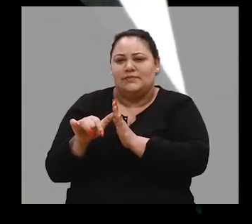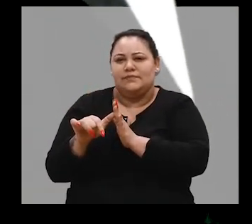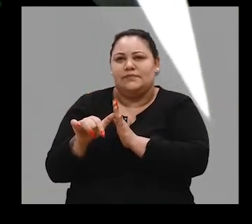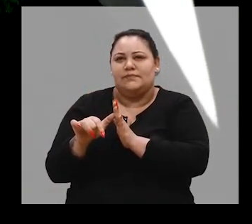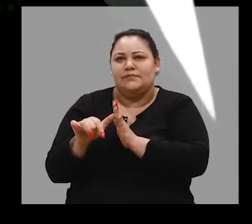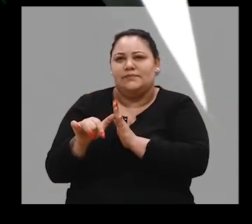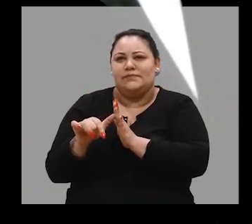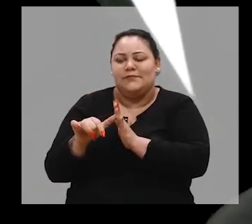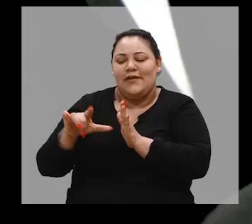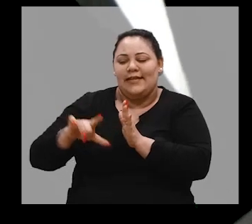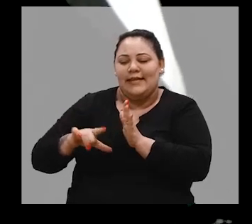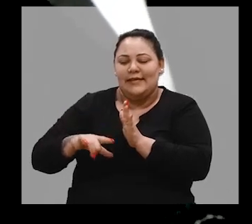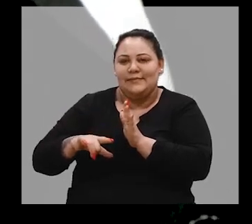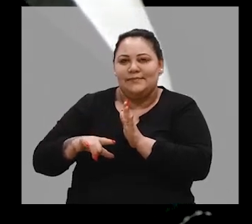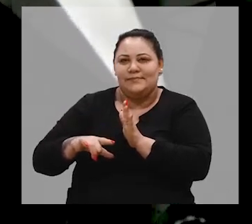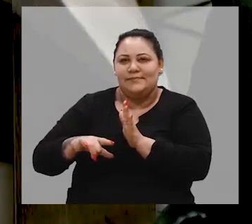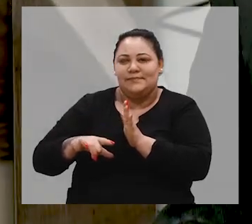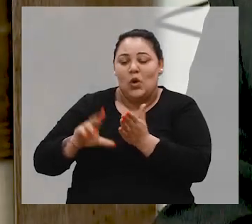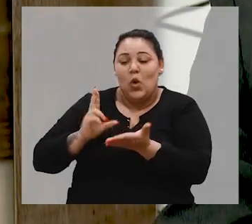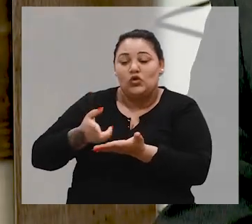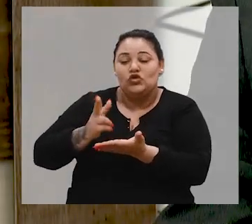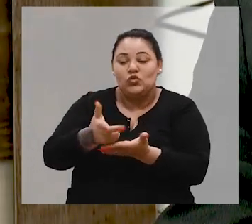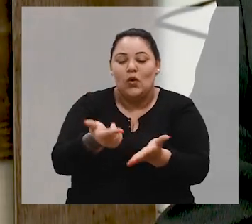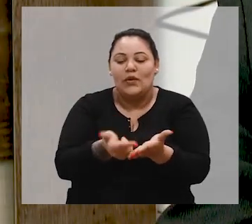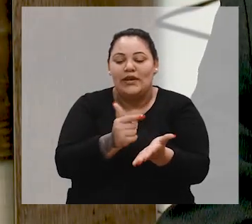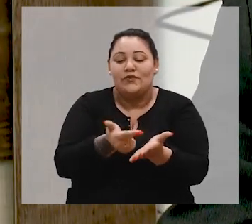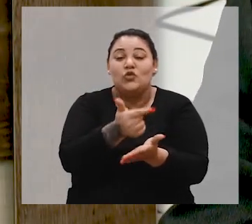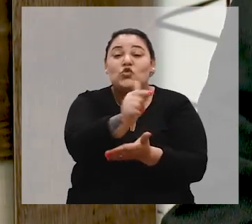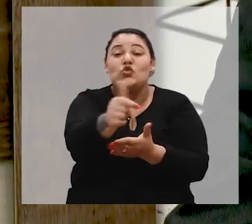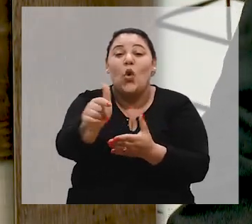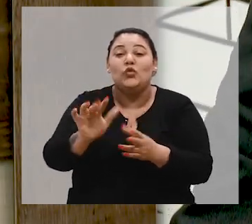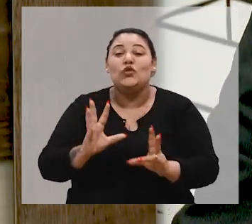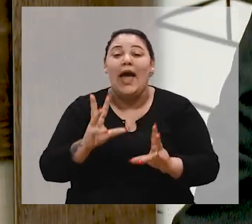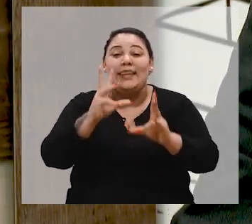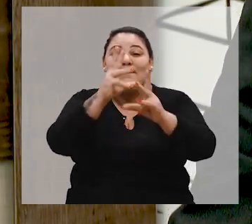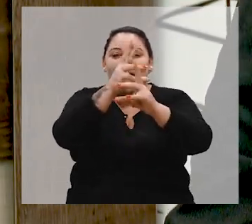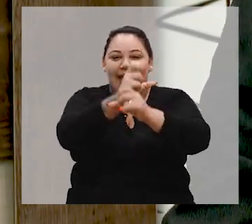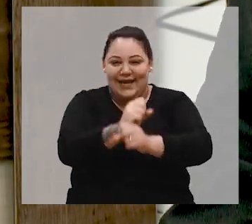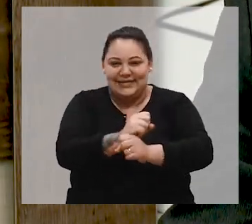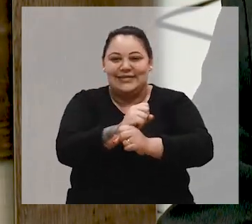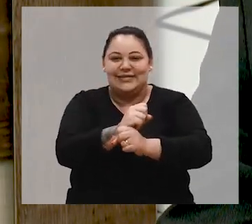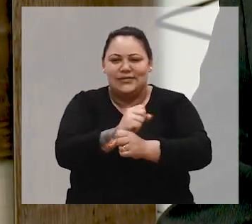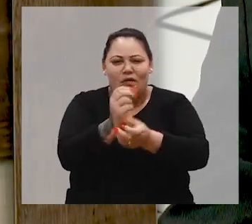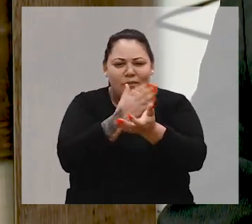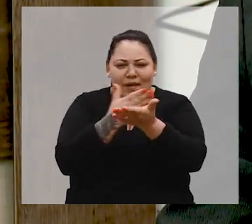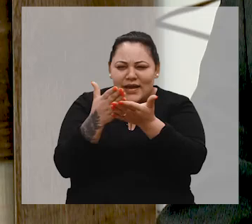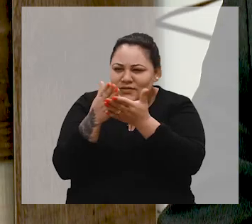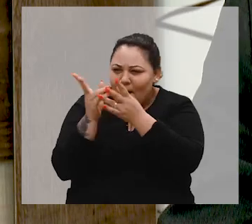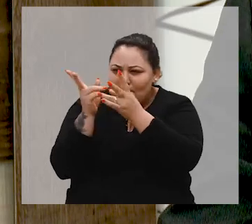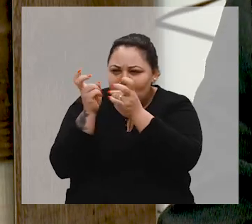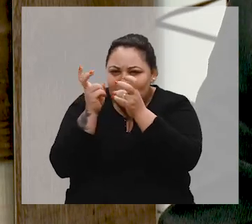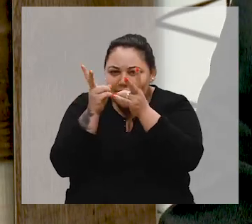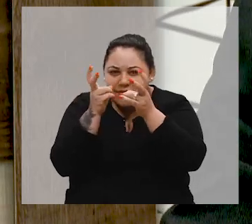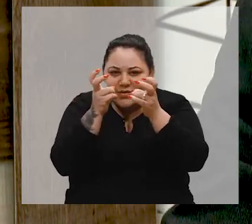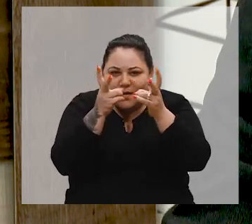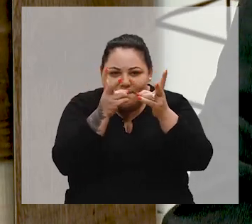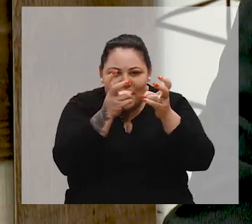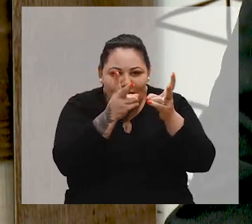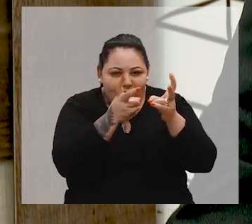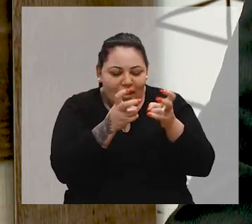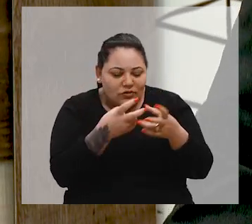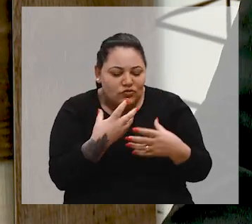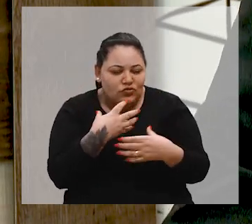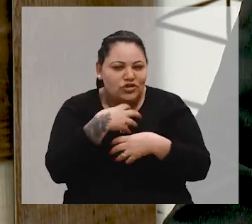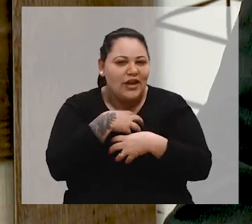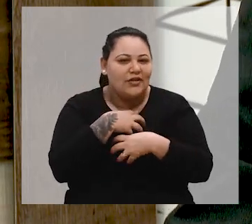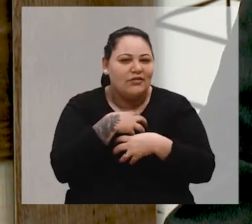isso vai ganhando uma dimensão em que tantos outros animais também se identificam de uma